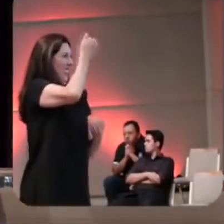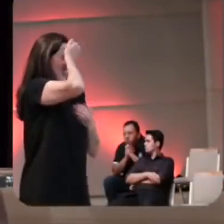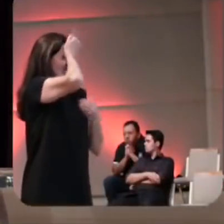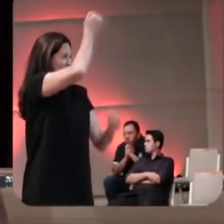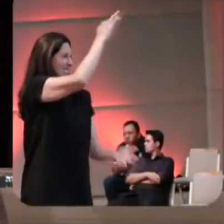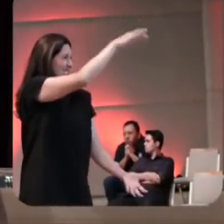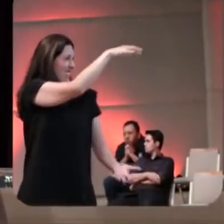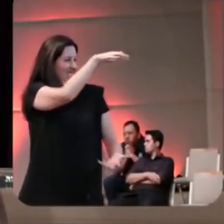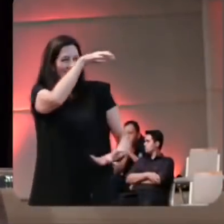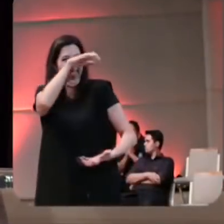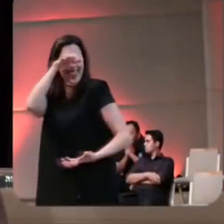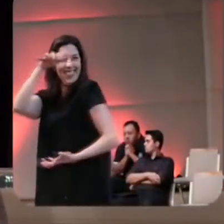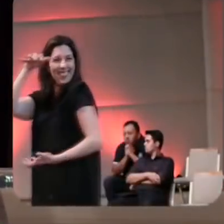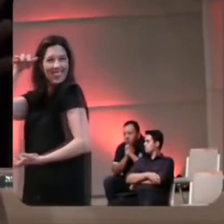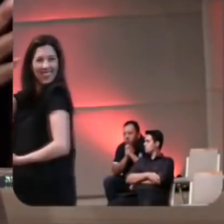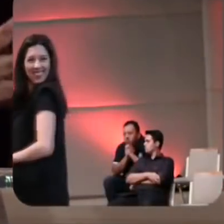moço.